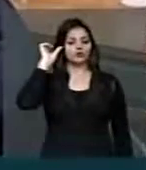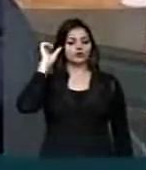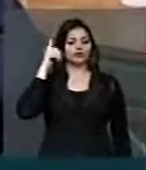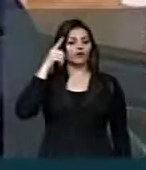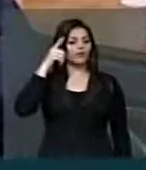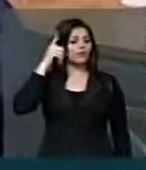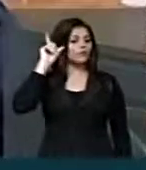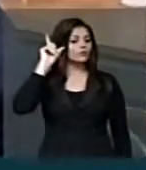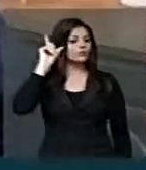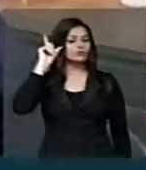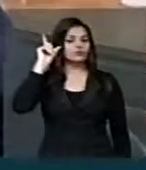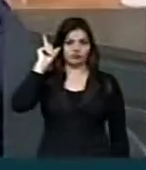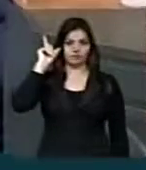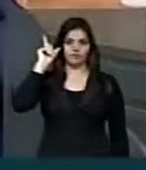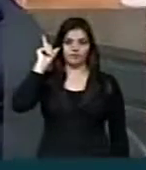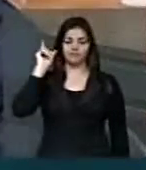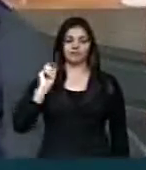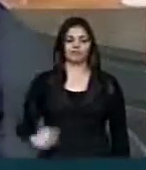Ontem,